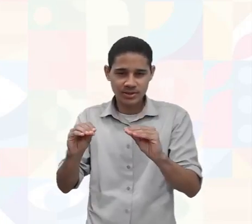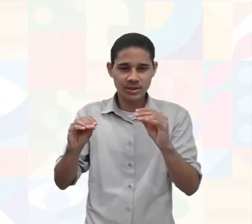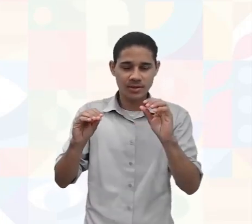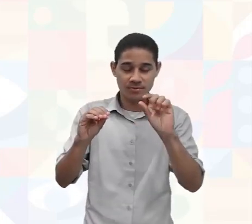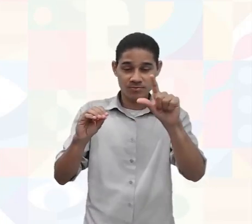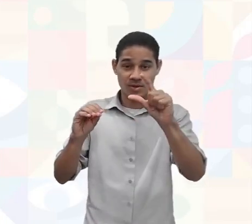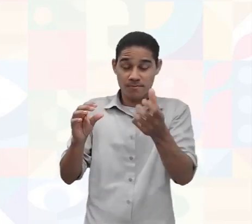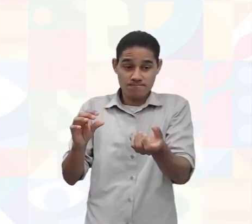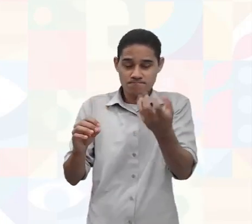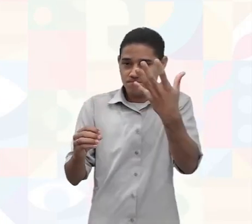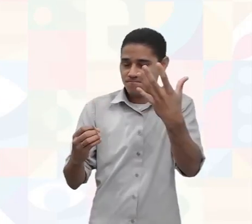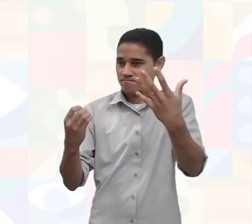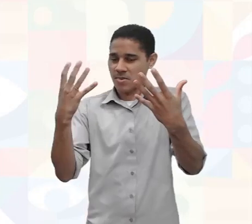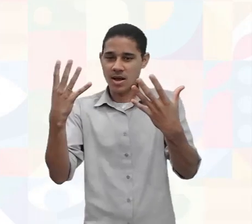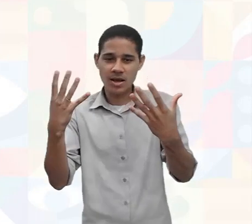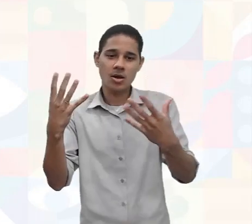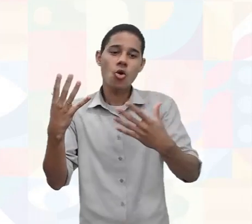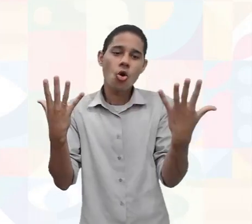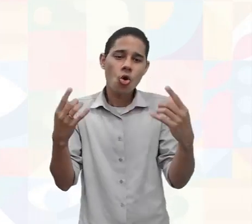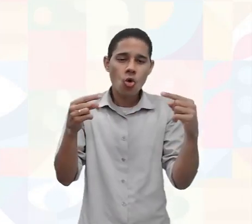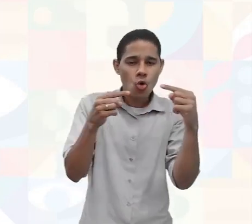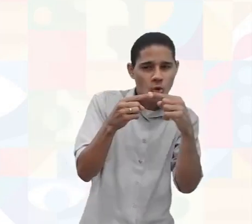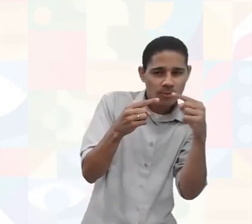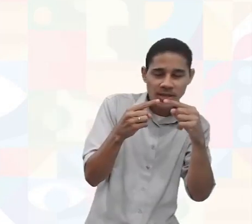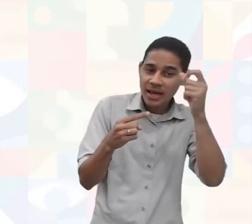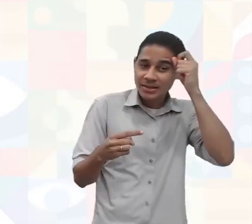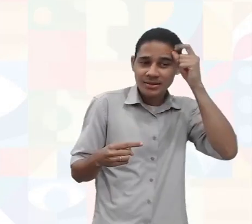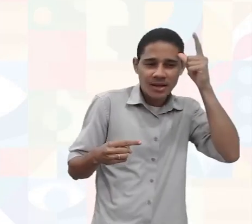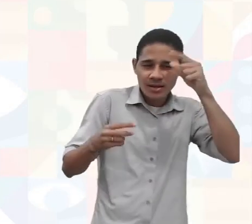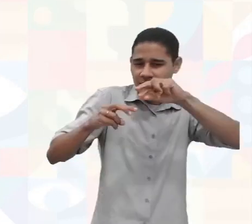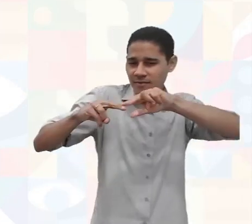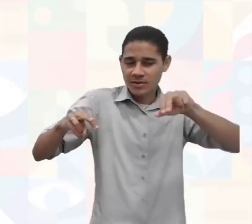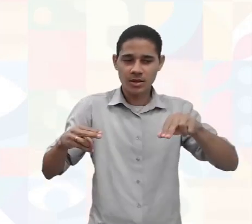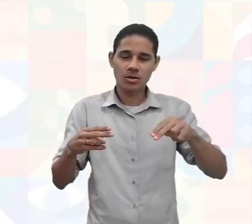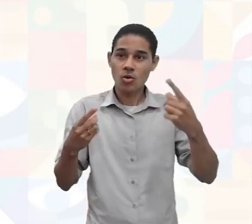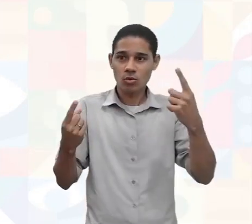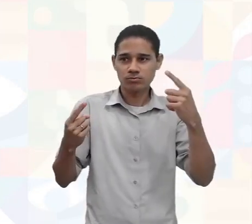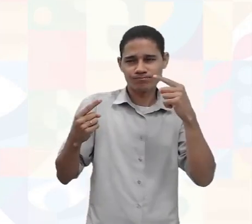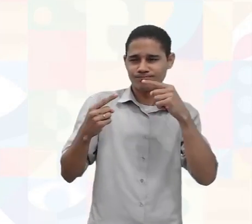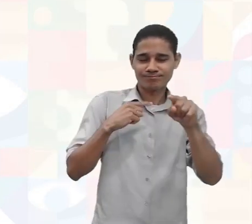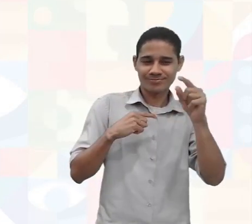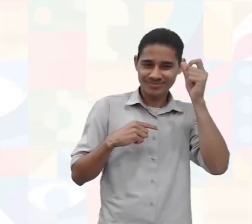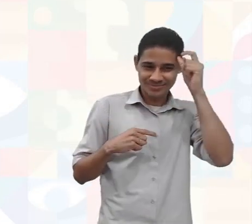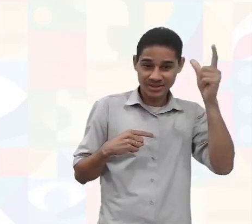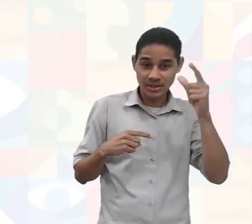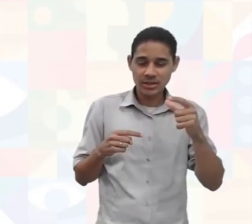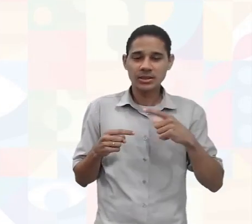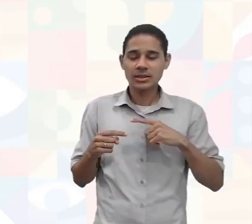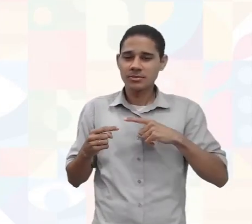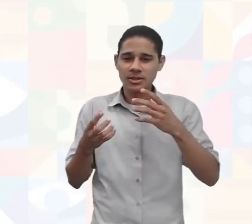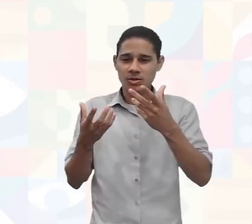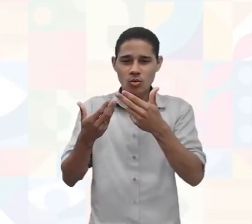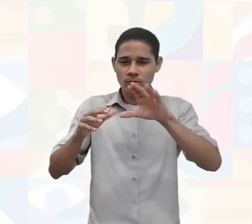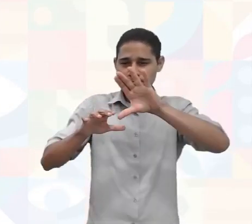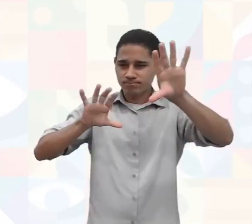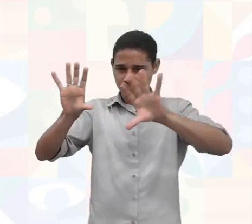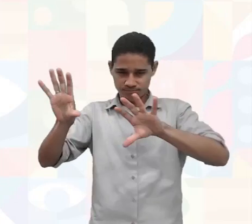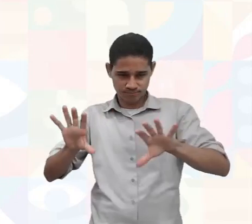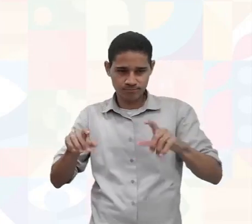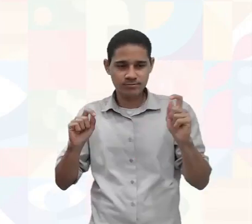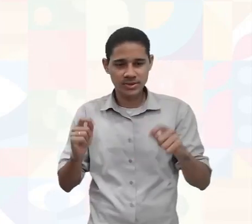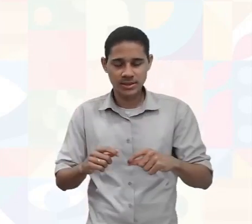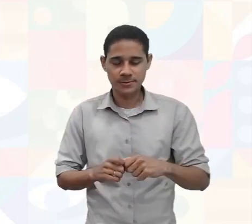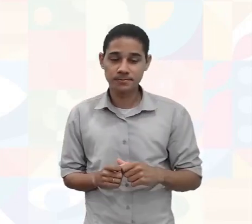e formas, combinar ou contrastar ideias, e também serve para separar visualmente os elementos. Agora nós